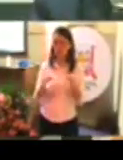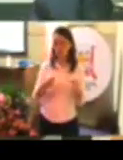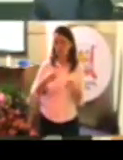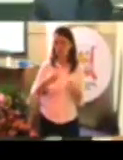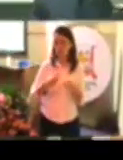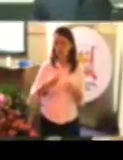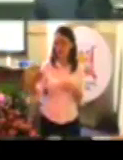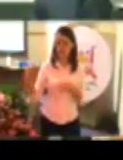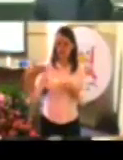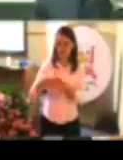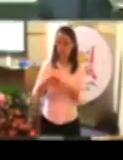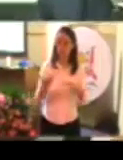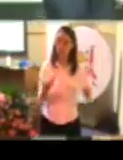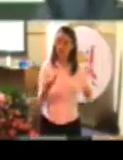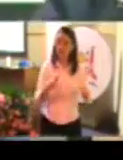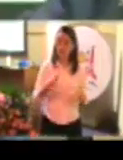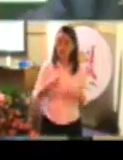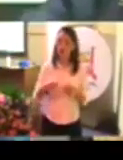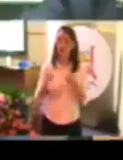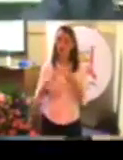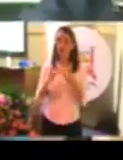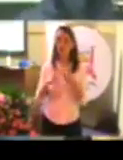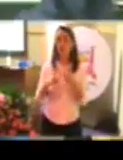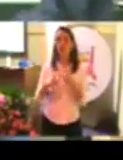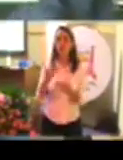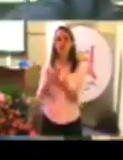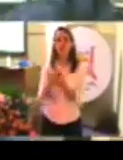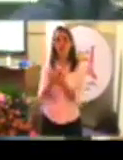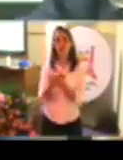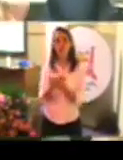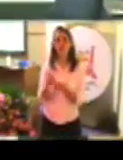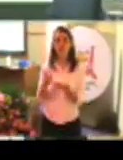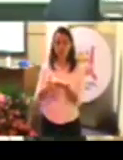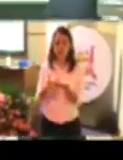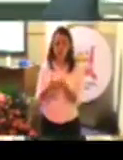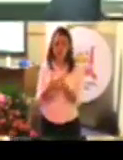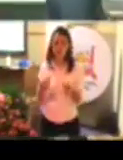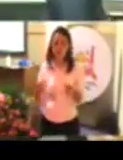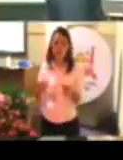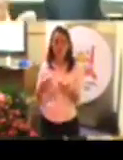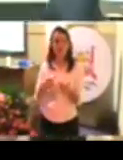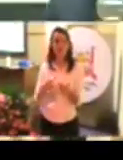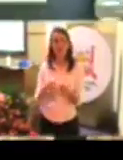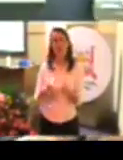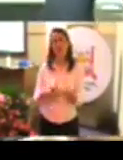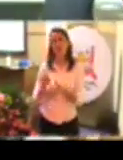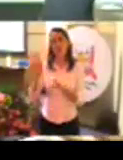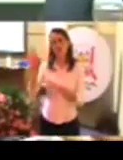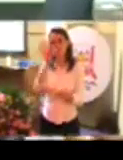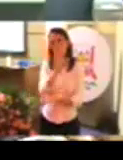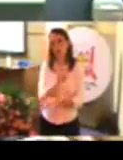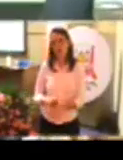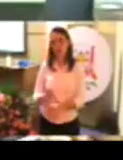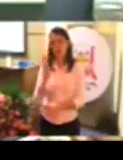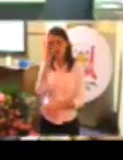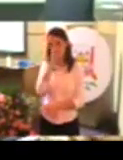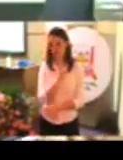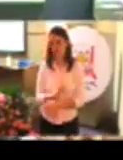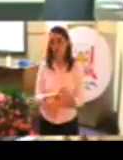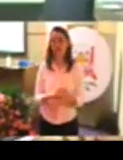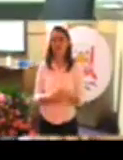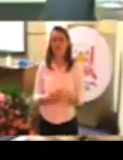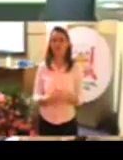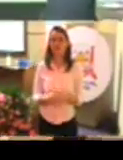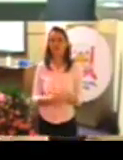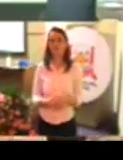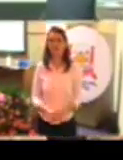para quem estivesse em Brasília, e na modalidade à distância, para os servidores das Casas Legislativas do restante do Brasil.